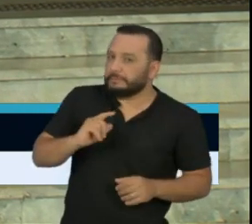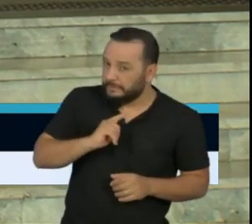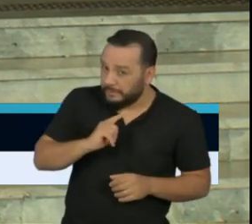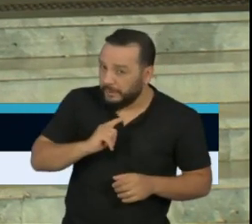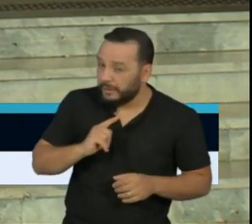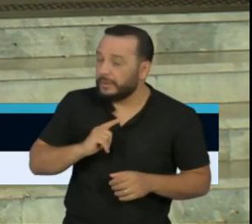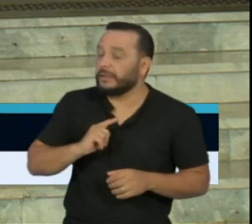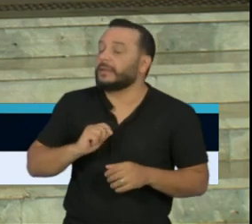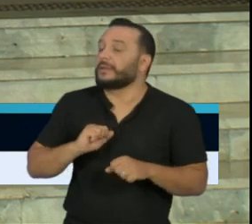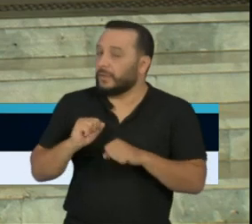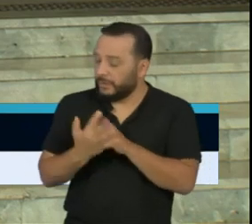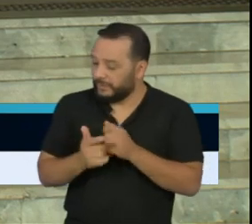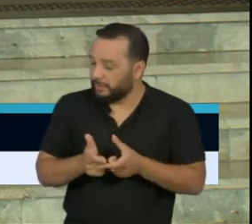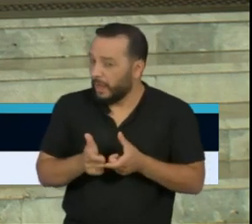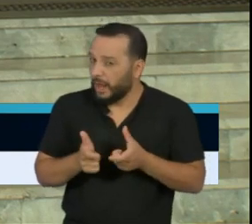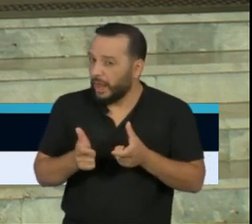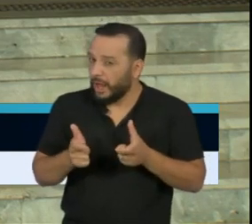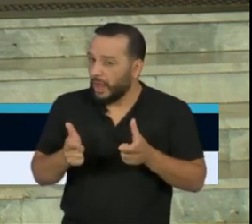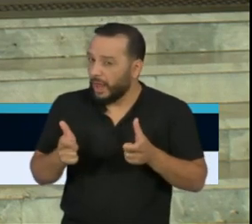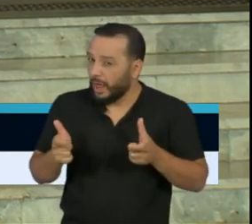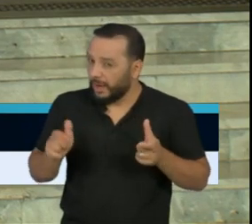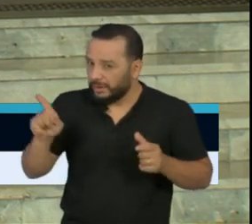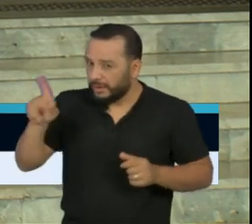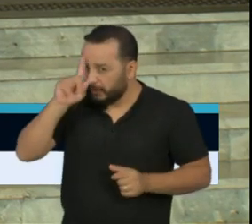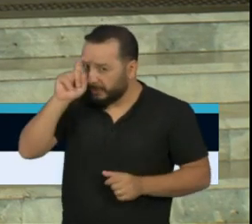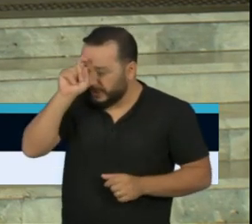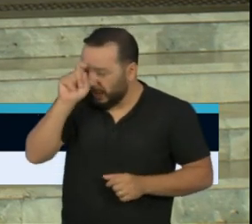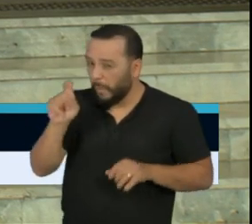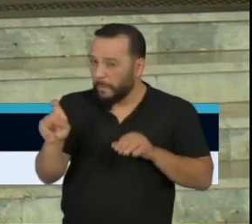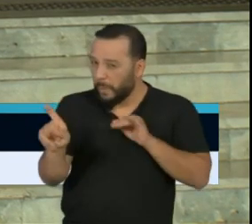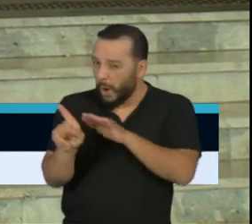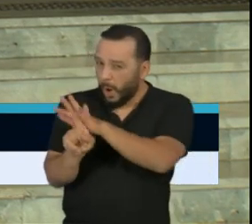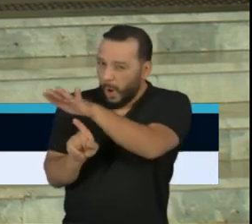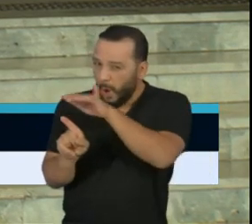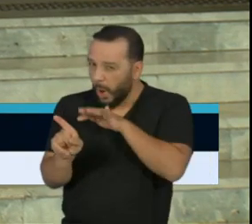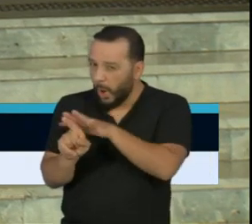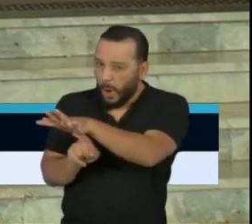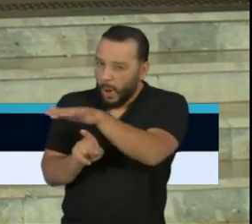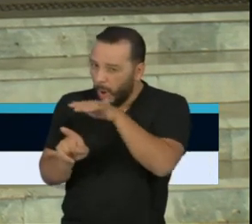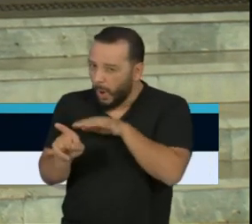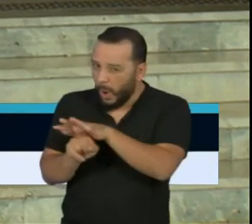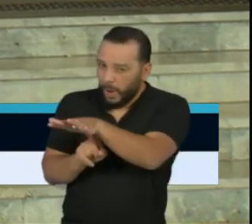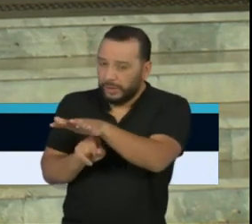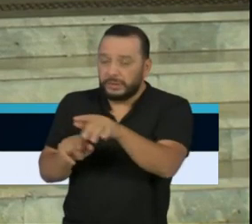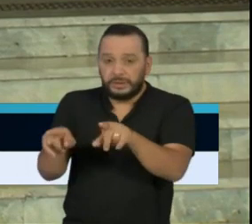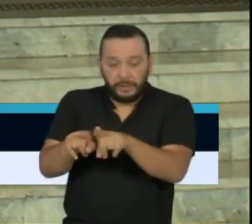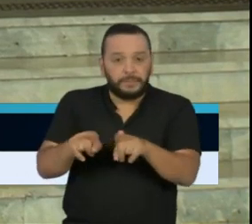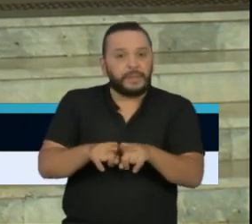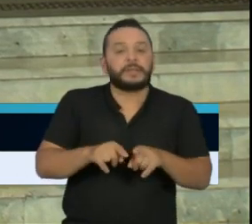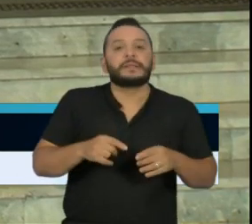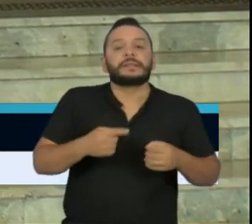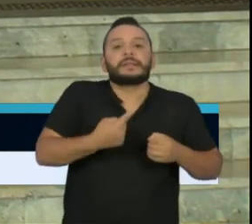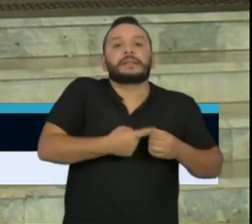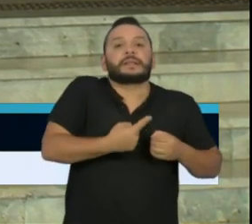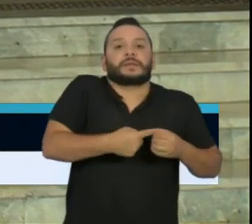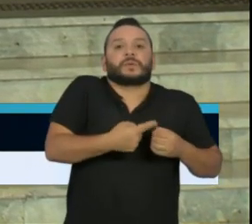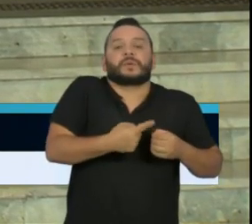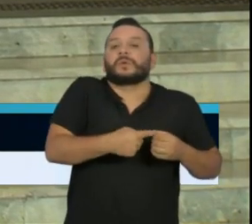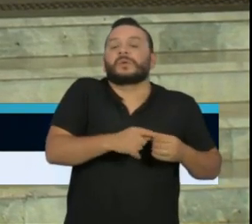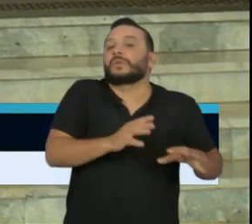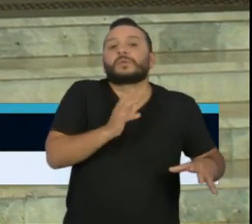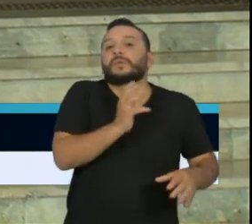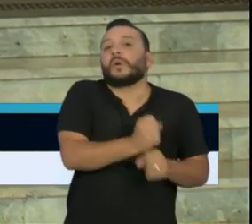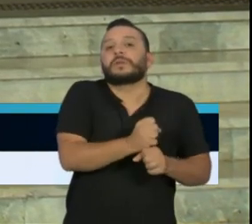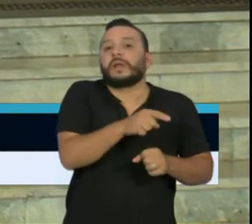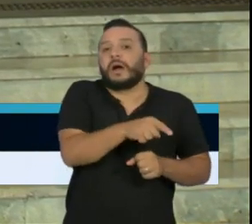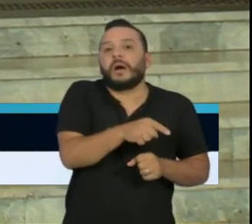do sistema de saúde estar sofrendo. E o interior, o secretário apresentou, um número de infectados e